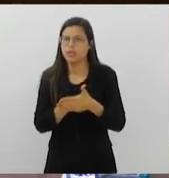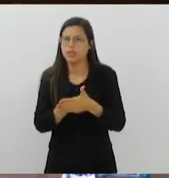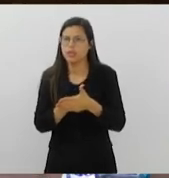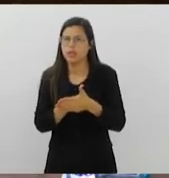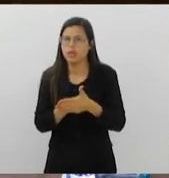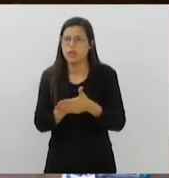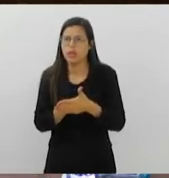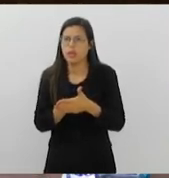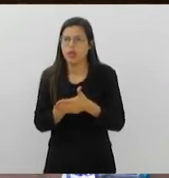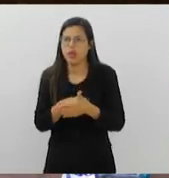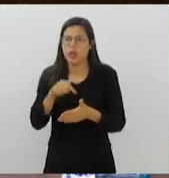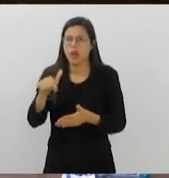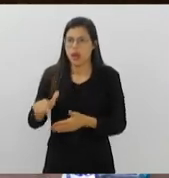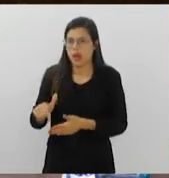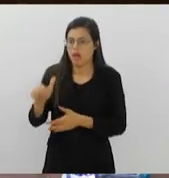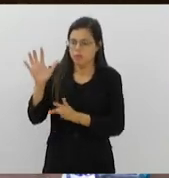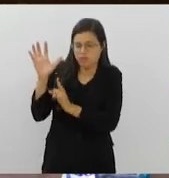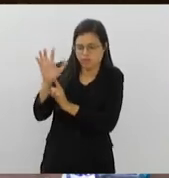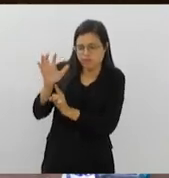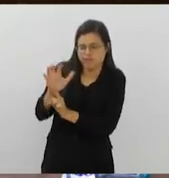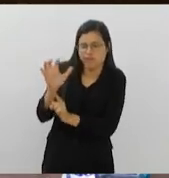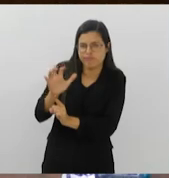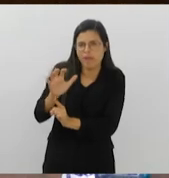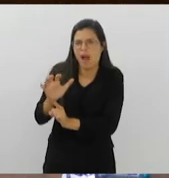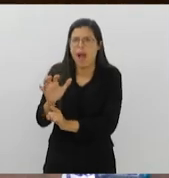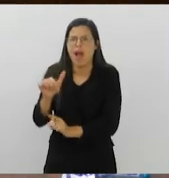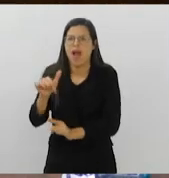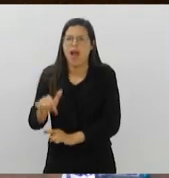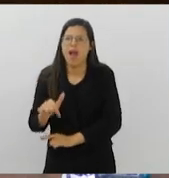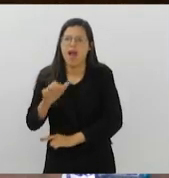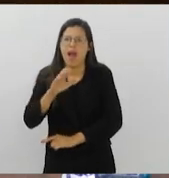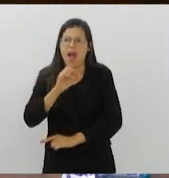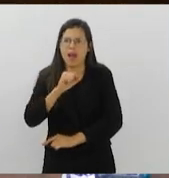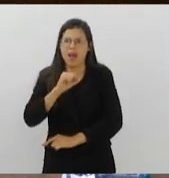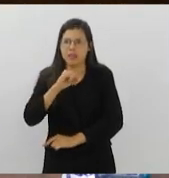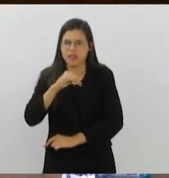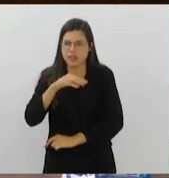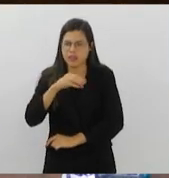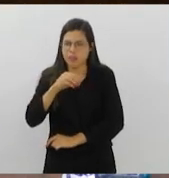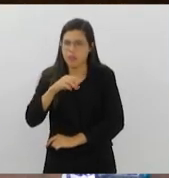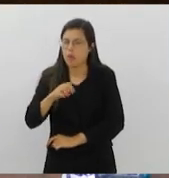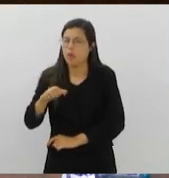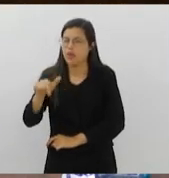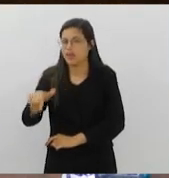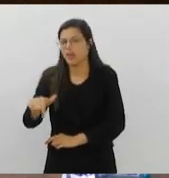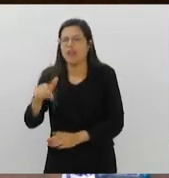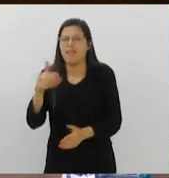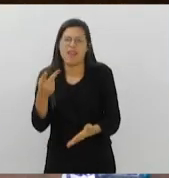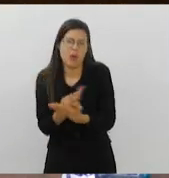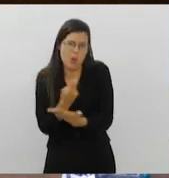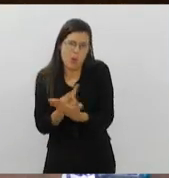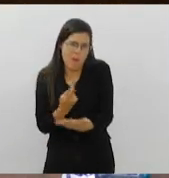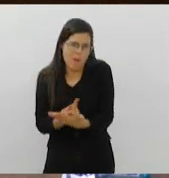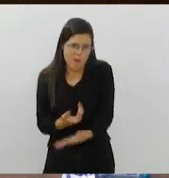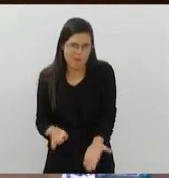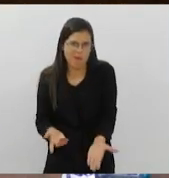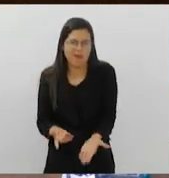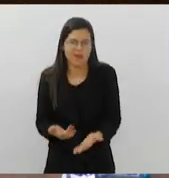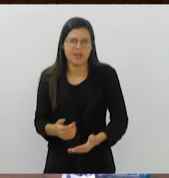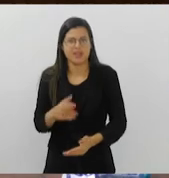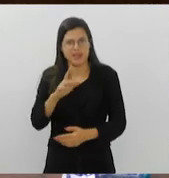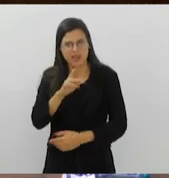quem era a favorita, a Simone, e a Simone errou. Então ali ficou um grande ensinamento. Foi